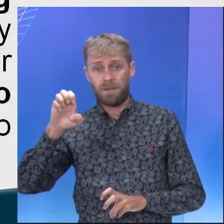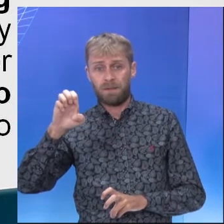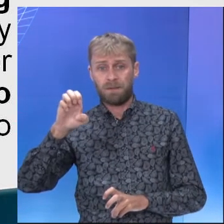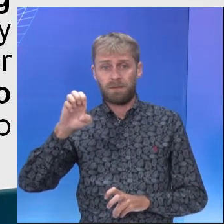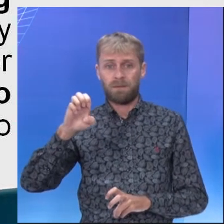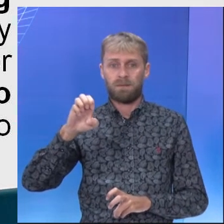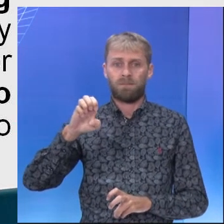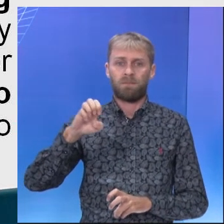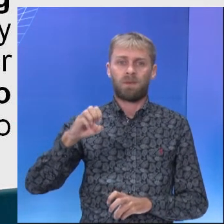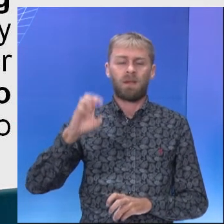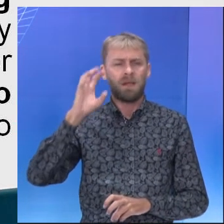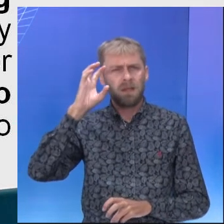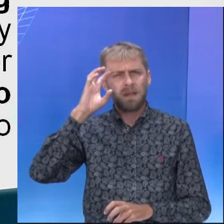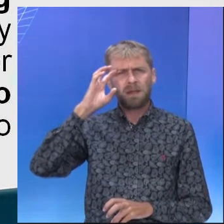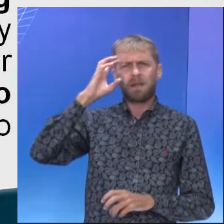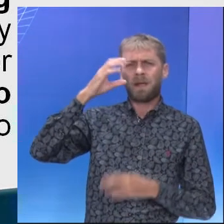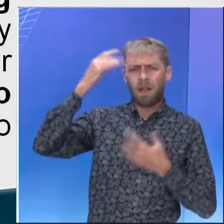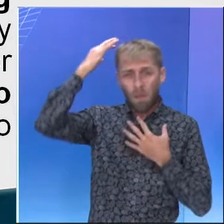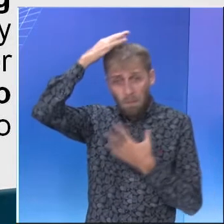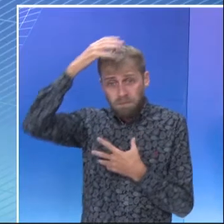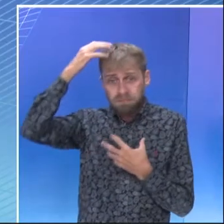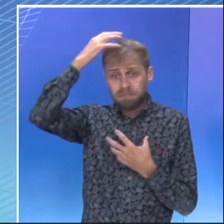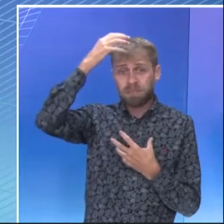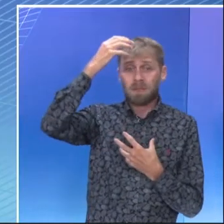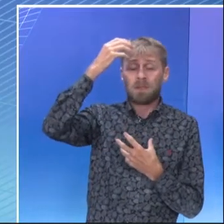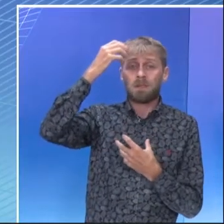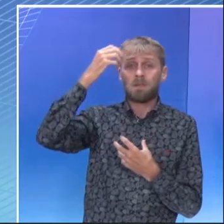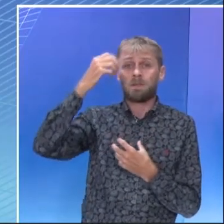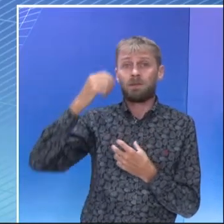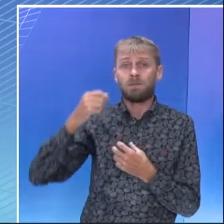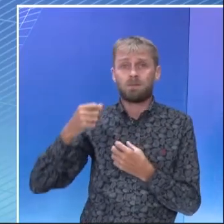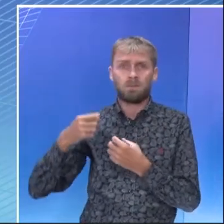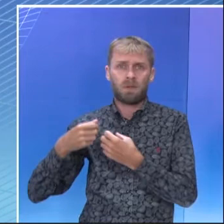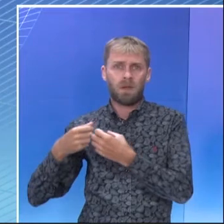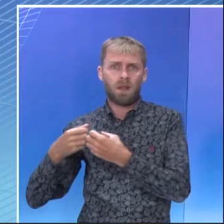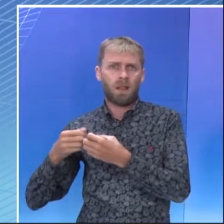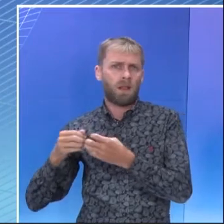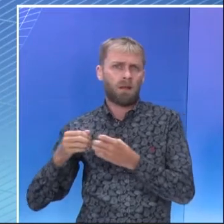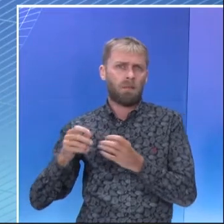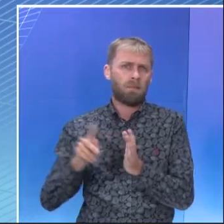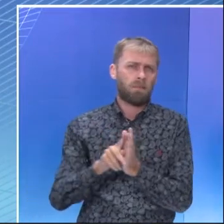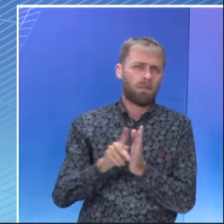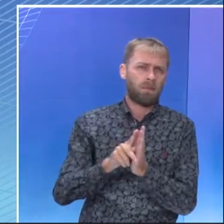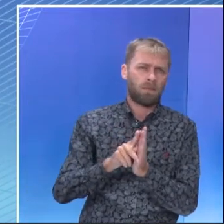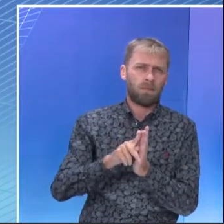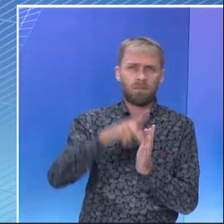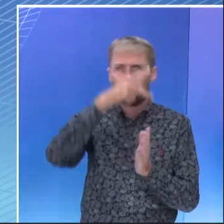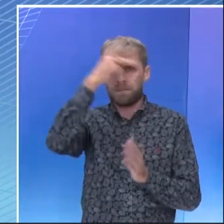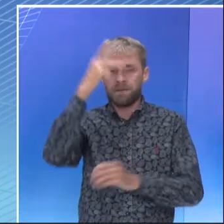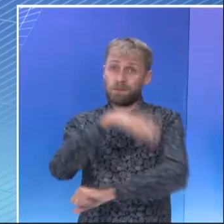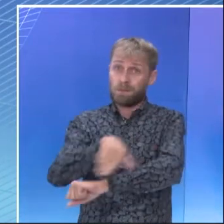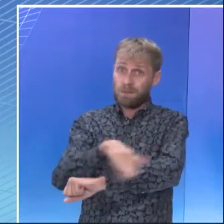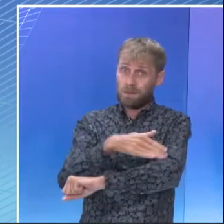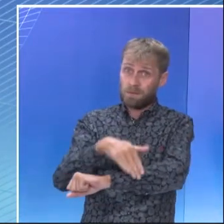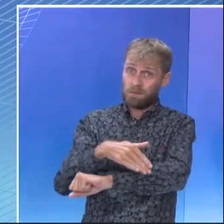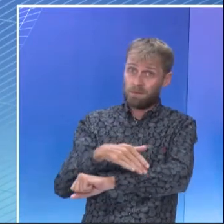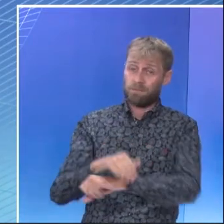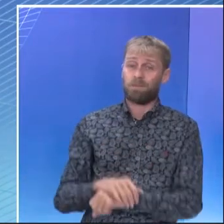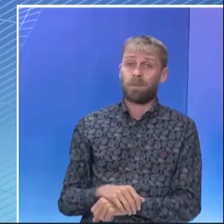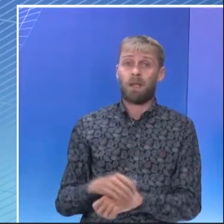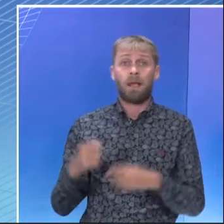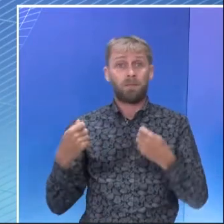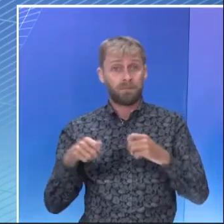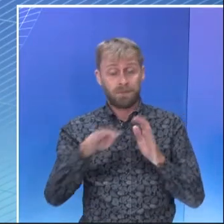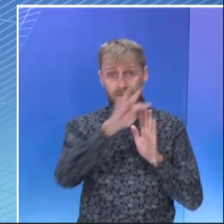the Homeless. Mas lembra que eu sempre comento com vocês que antes de lermos os textos, nós temos que ir lá para